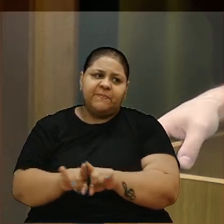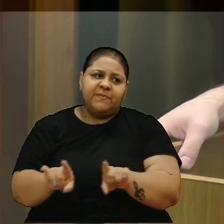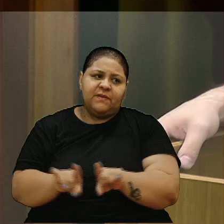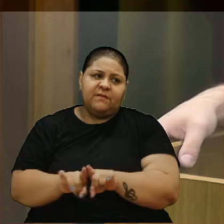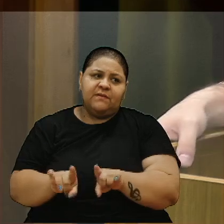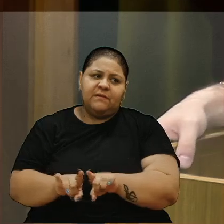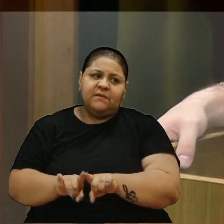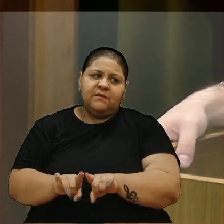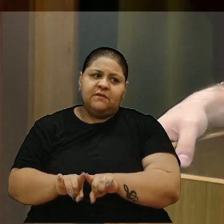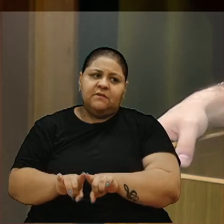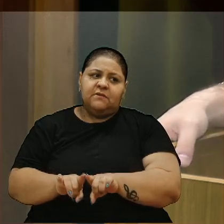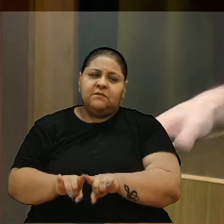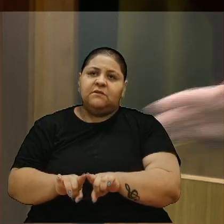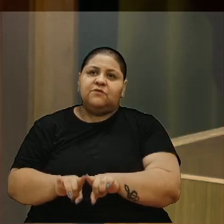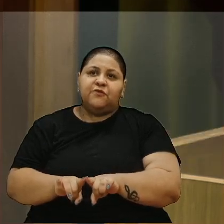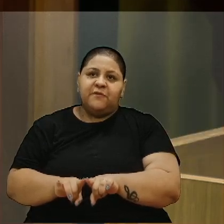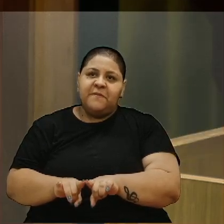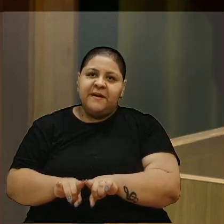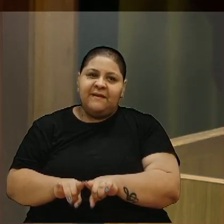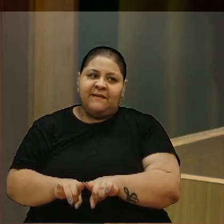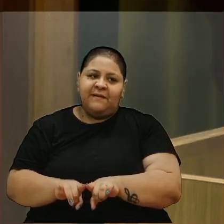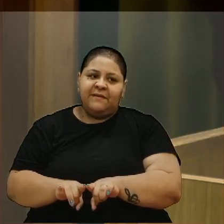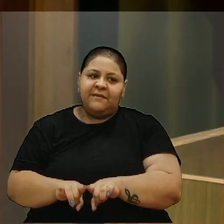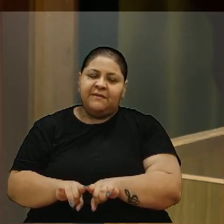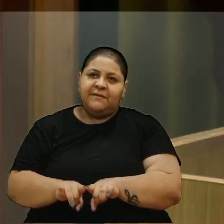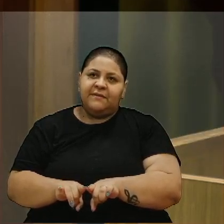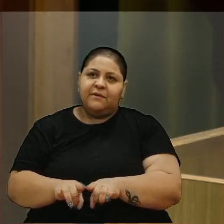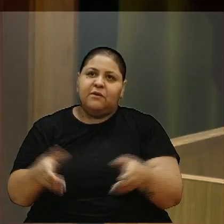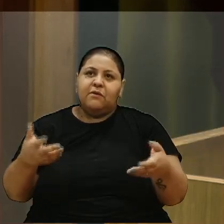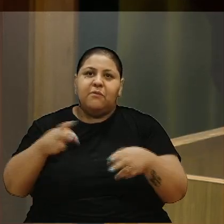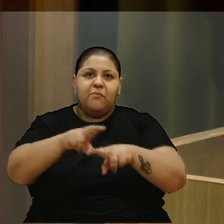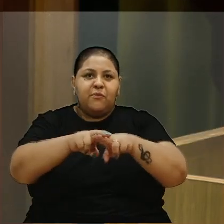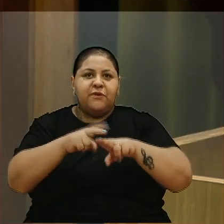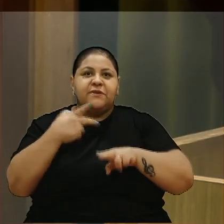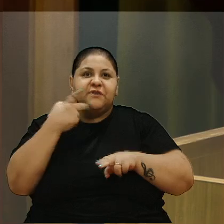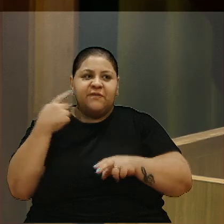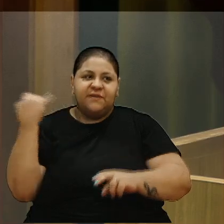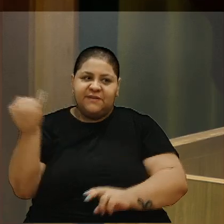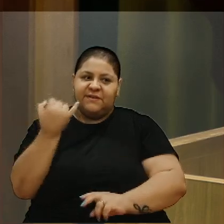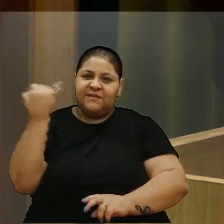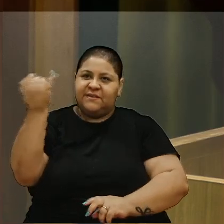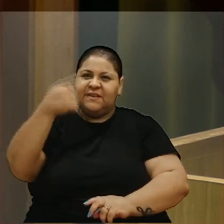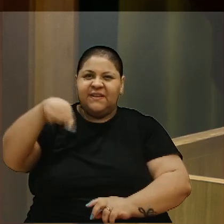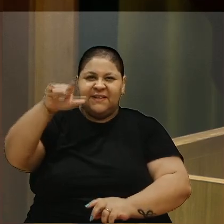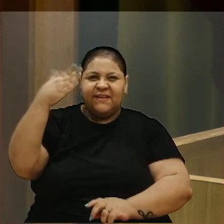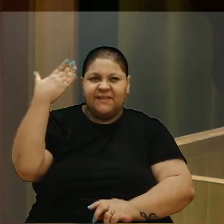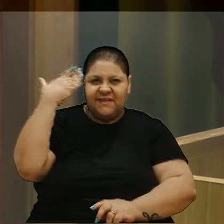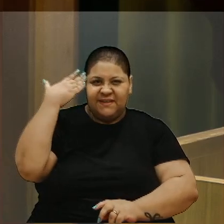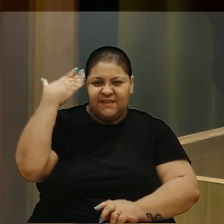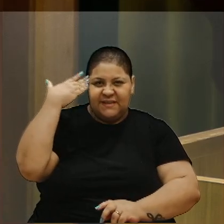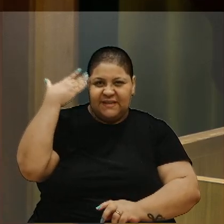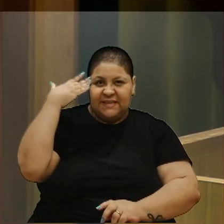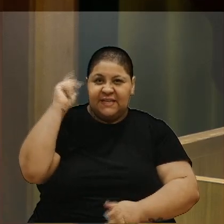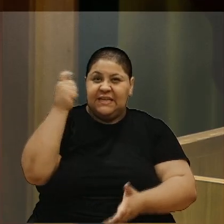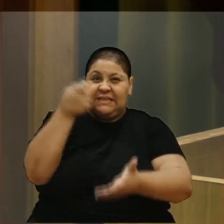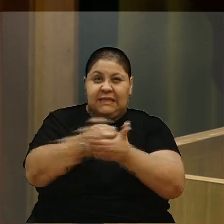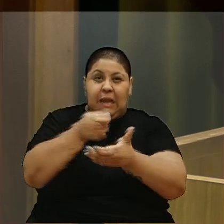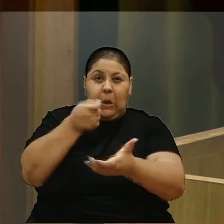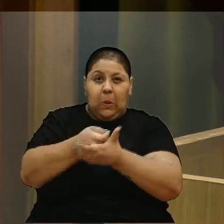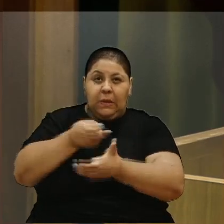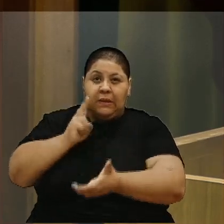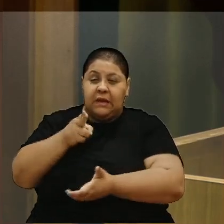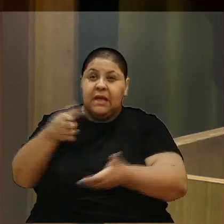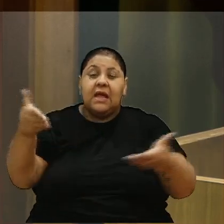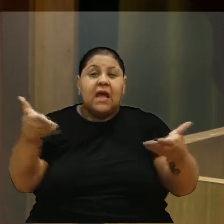ser ocupado. Então, aqui, por isso que eu trago essa importância. A gente sabe da luta incessante, e